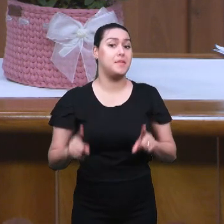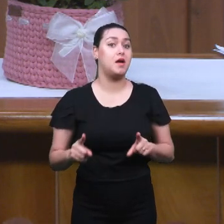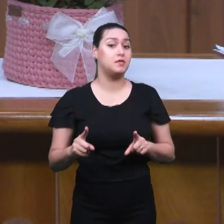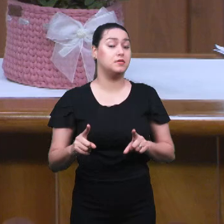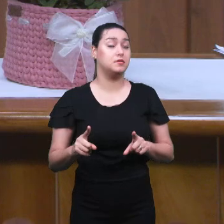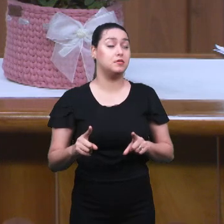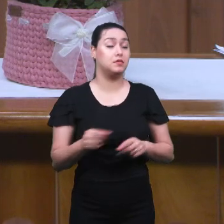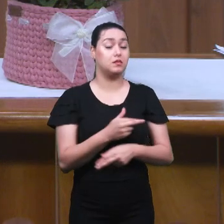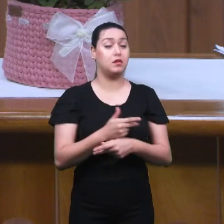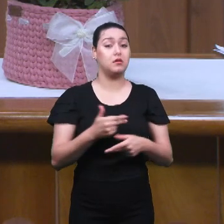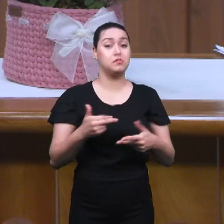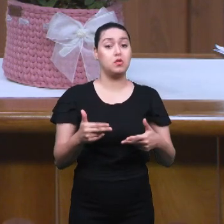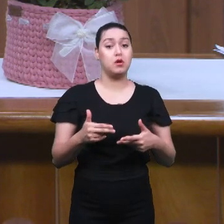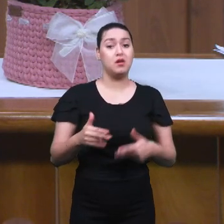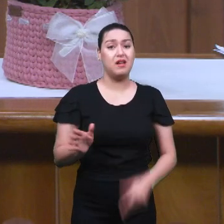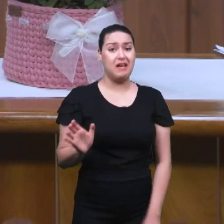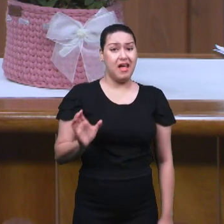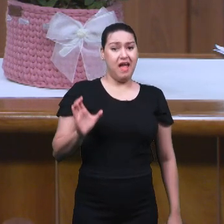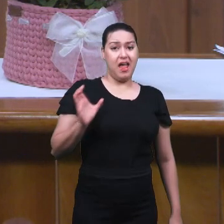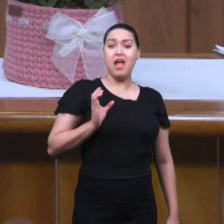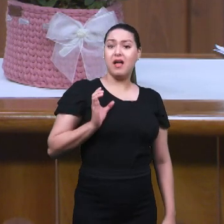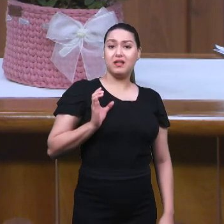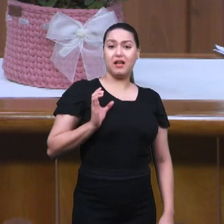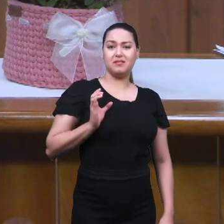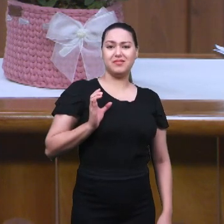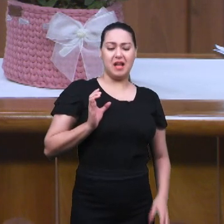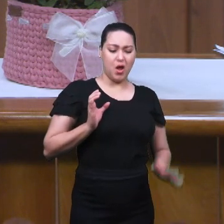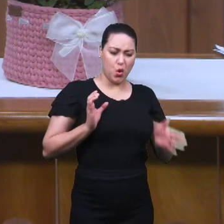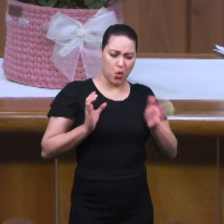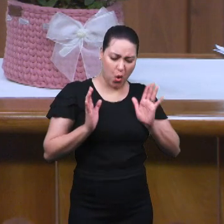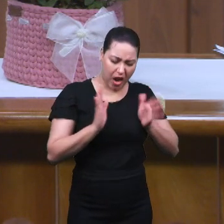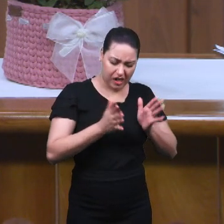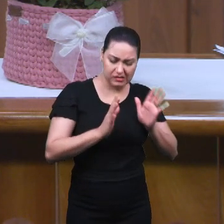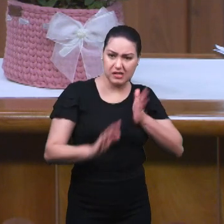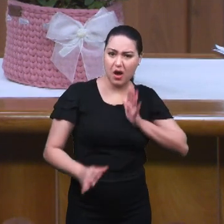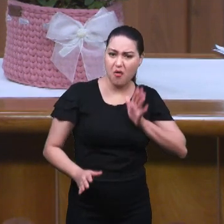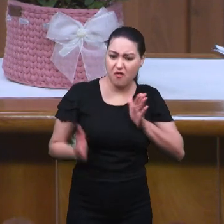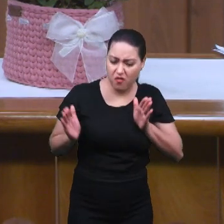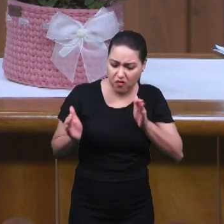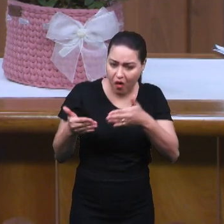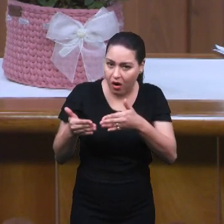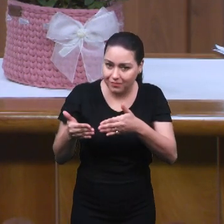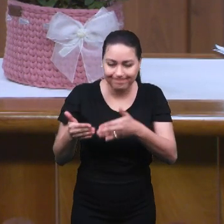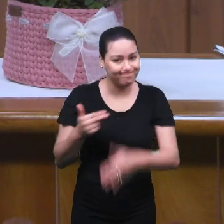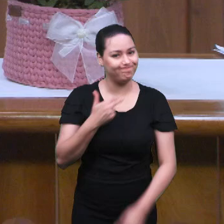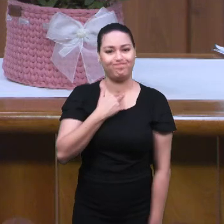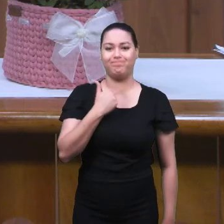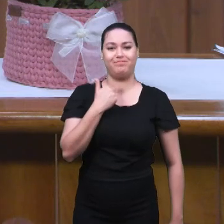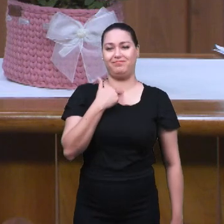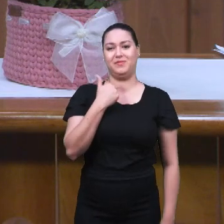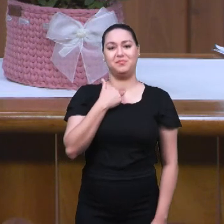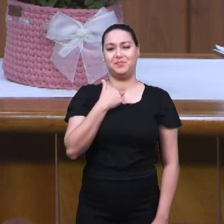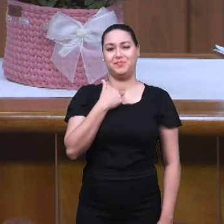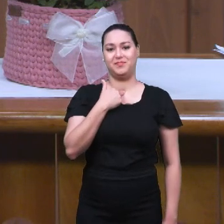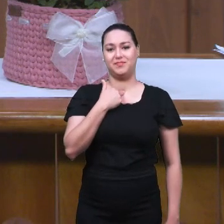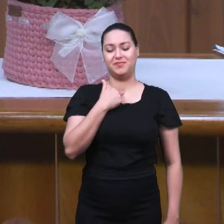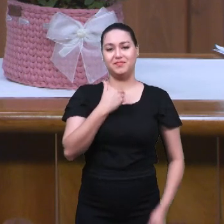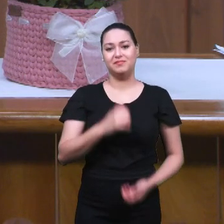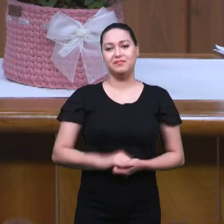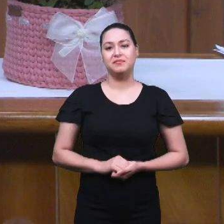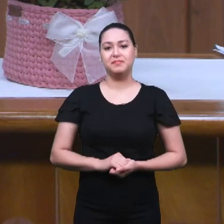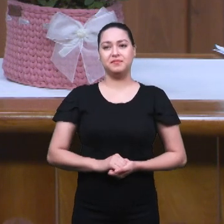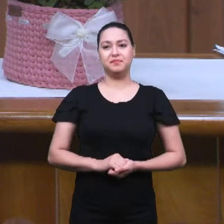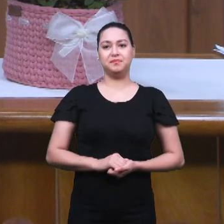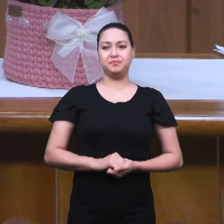enriquece, não põe o coração nisso, porque senão, o que é que vai acontecer